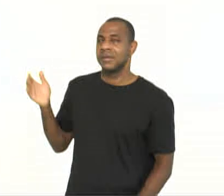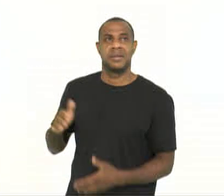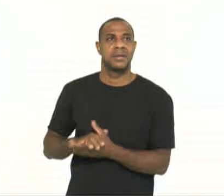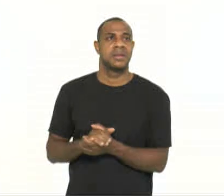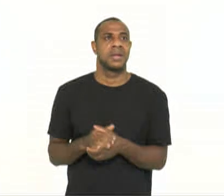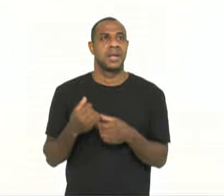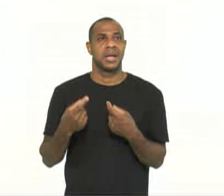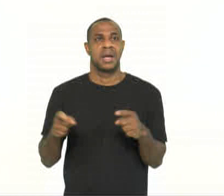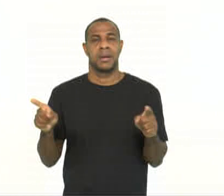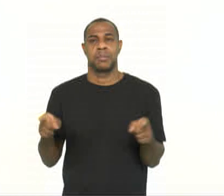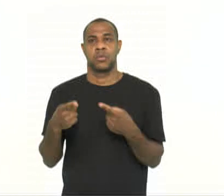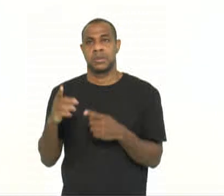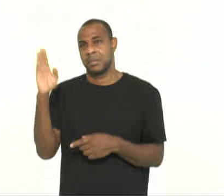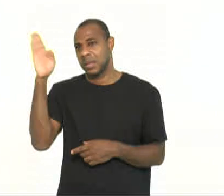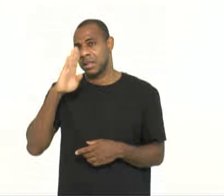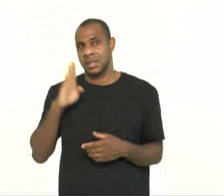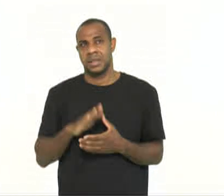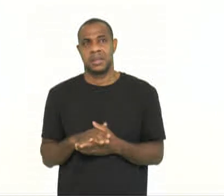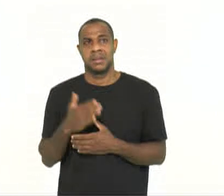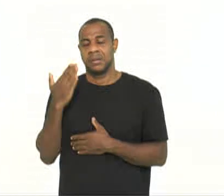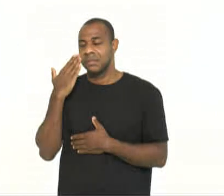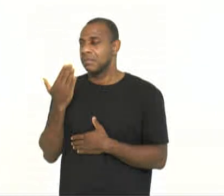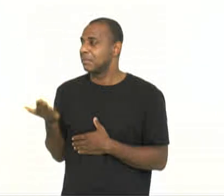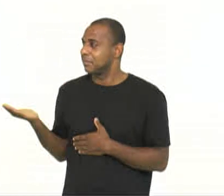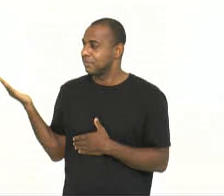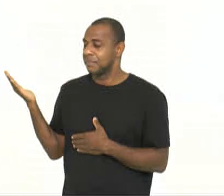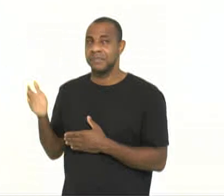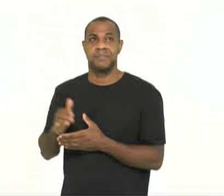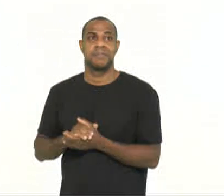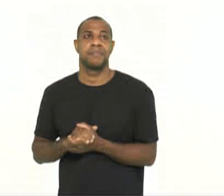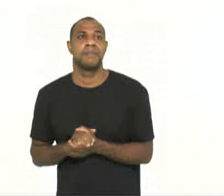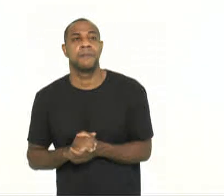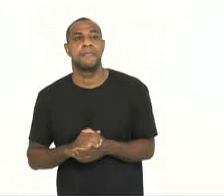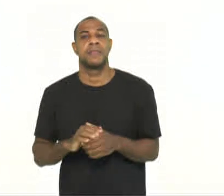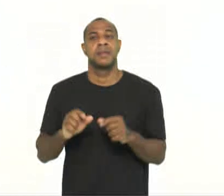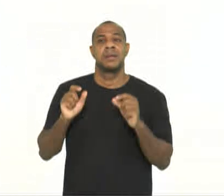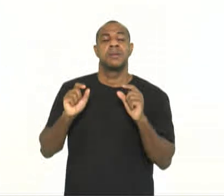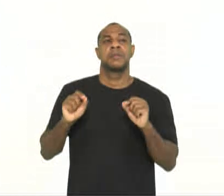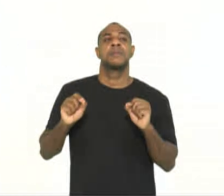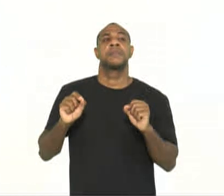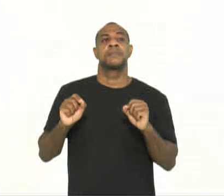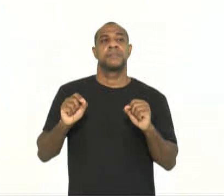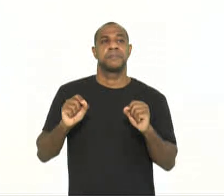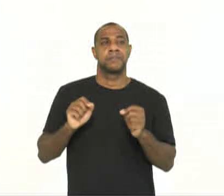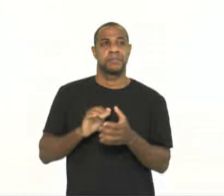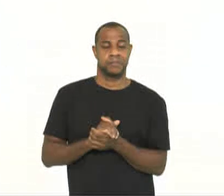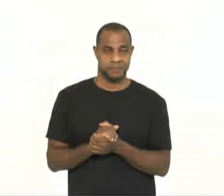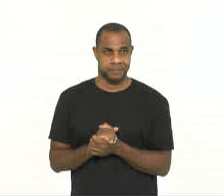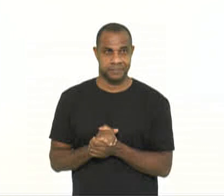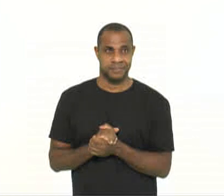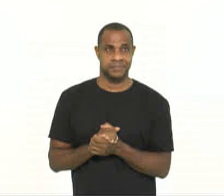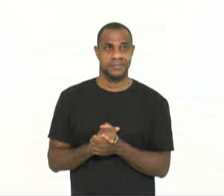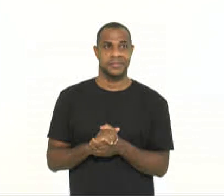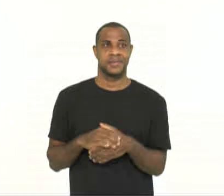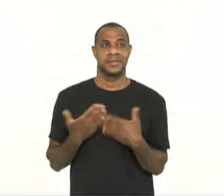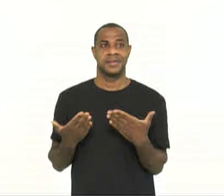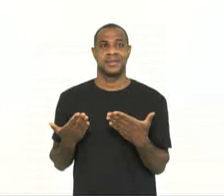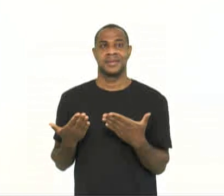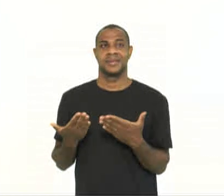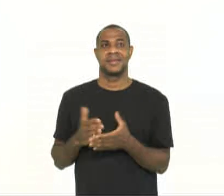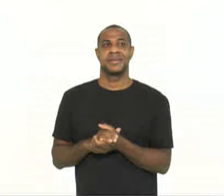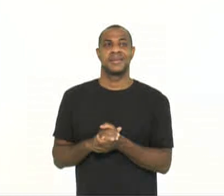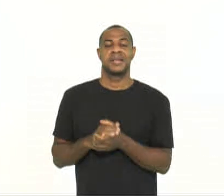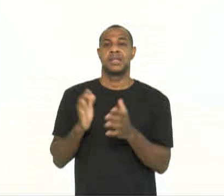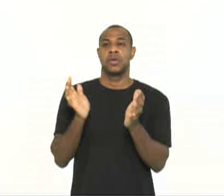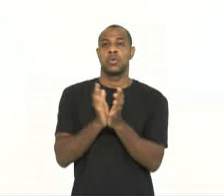álbum Tropicália ou Panis et Circenses, uma alusão ao pão e circo romanos. Participantes: Caetano Veloso, Gilberto Gil,